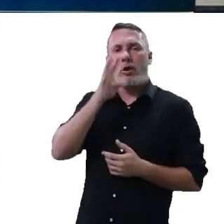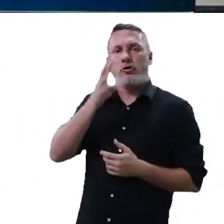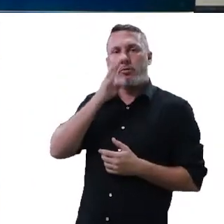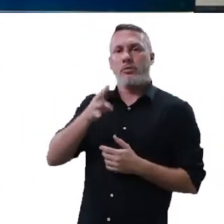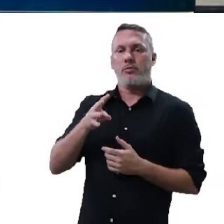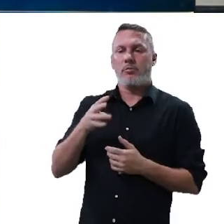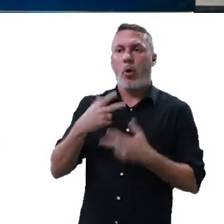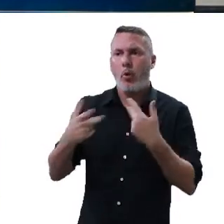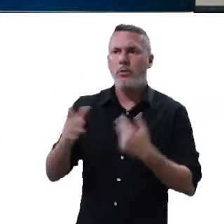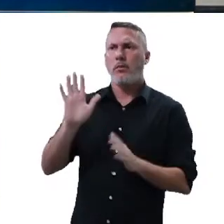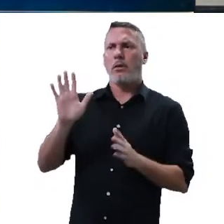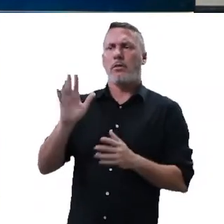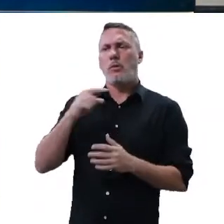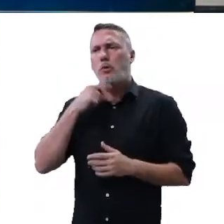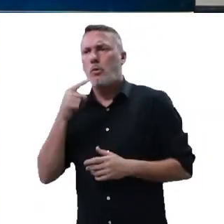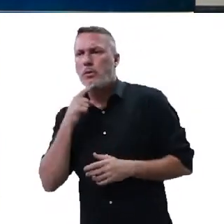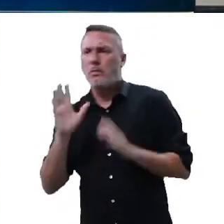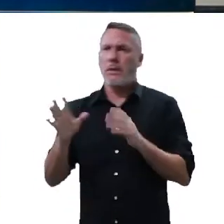Então, eu não vou apenas,